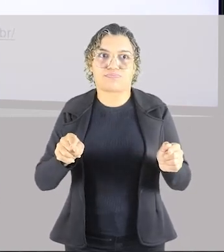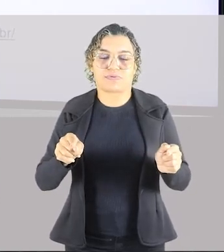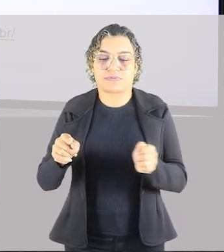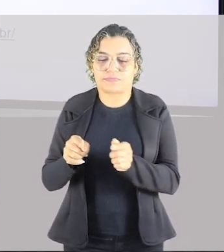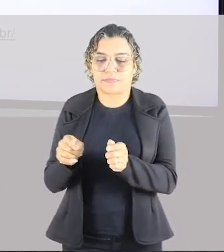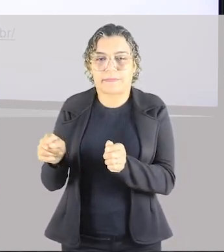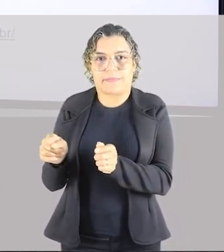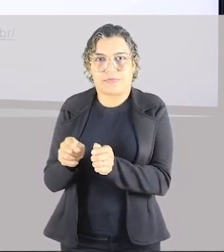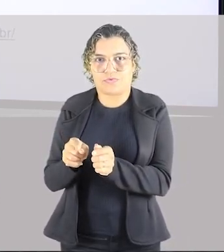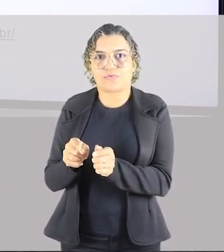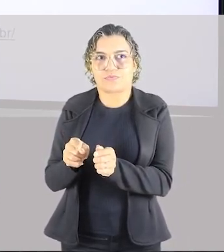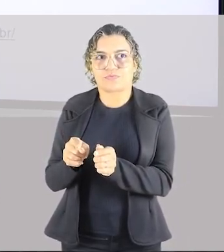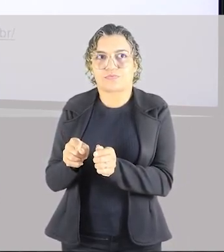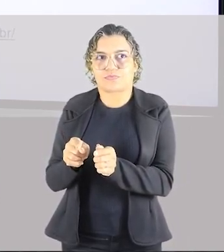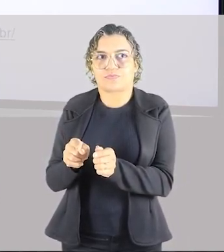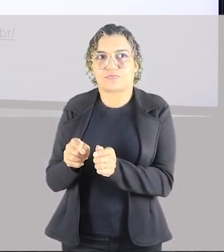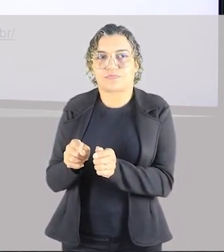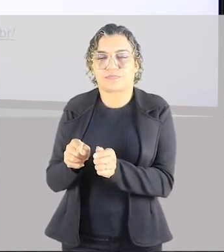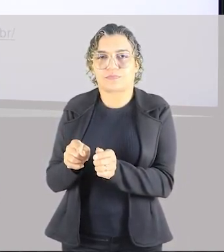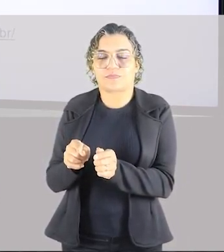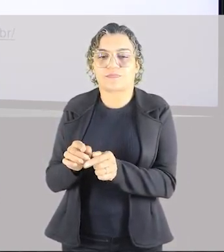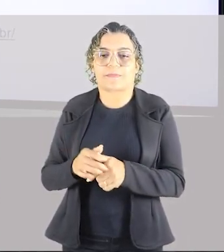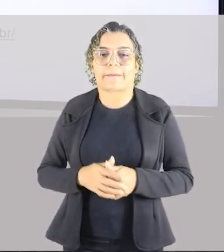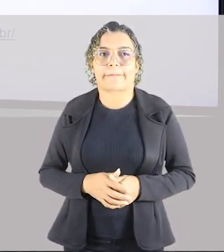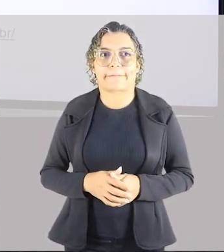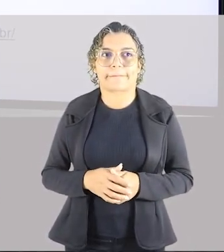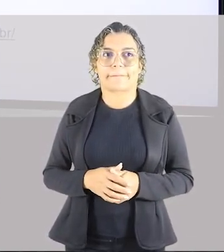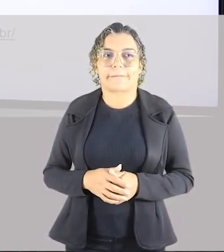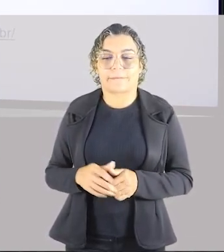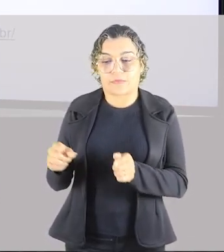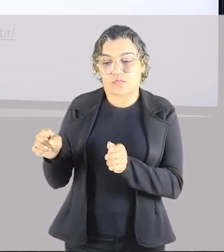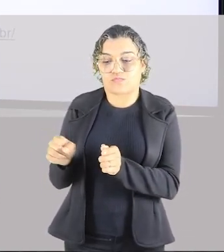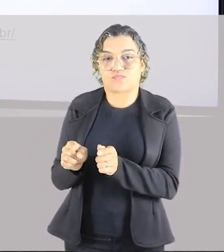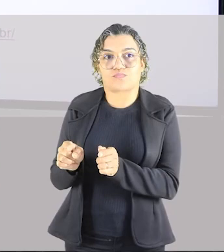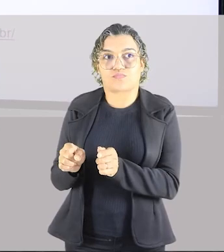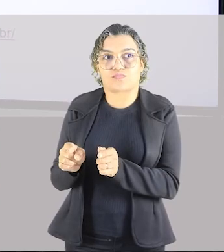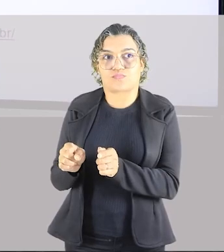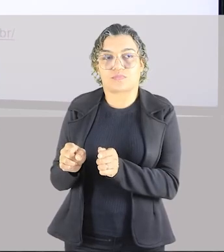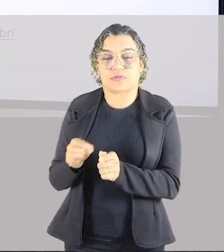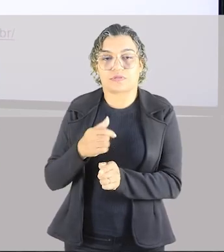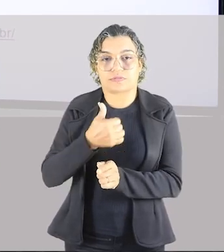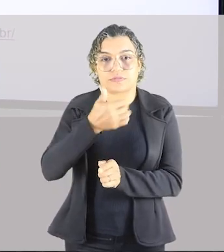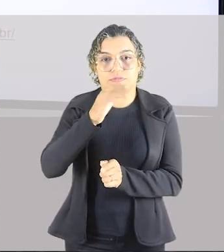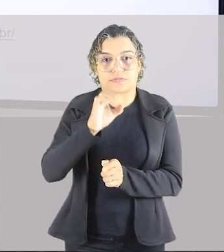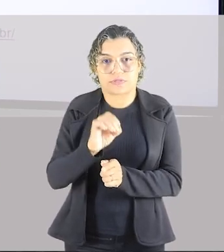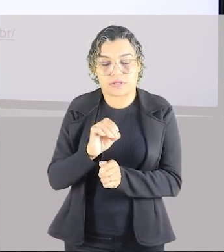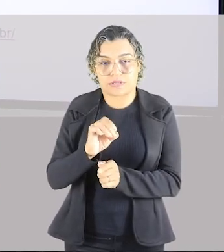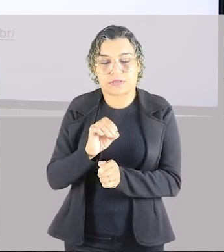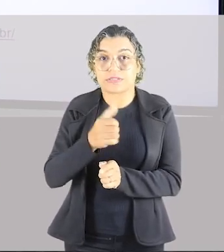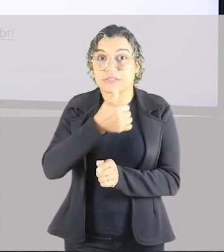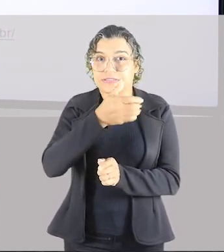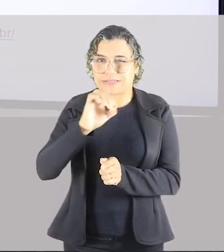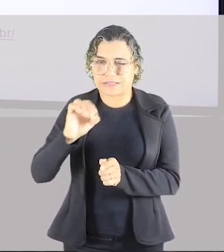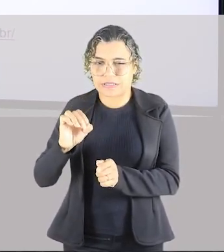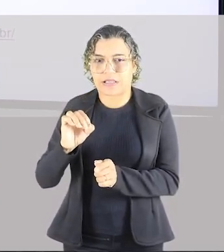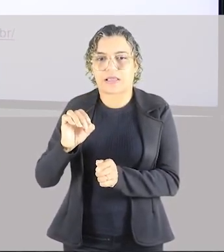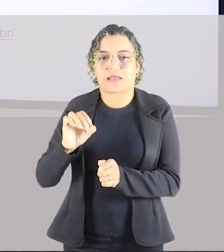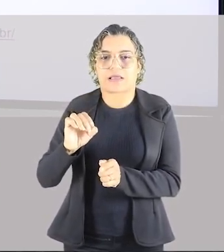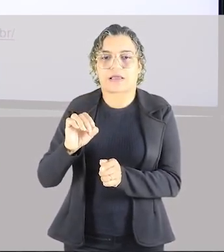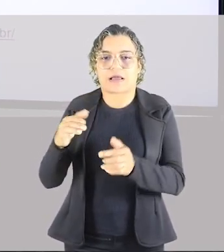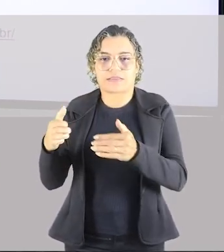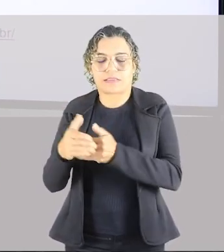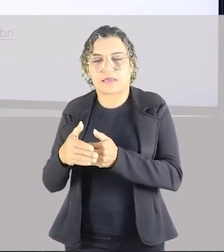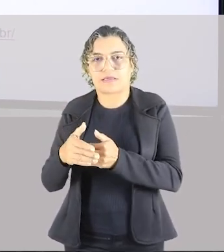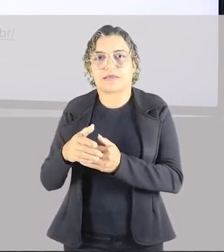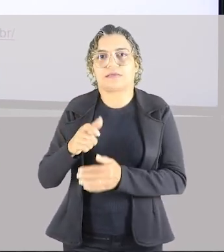eu tenho um espaço fragmentado, né? O espaço fragmentado vai de 100, 150, de 150